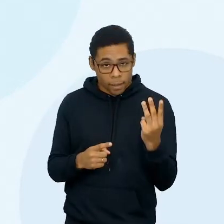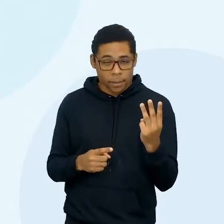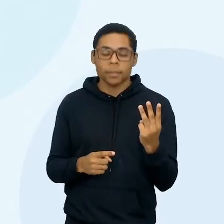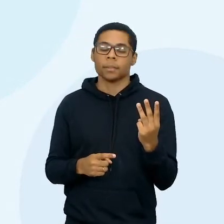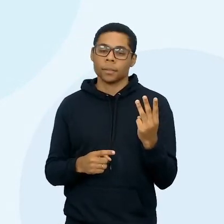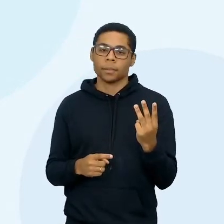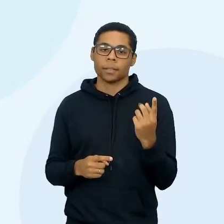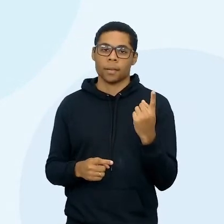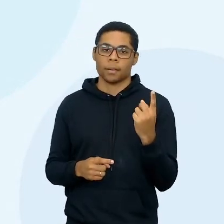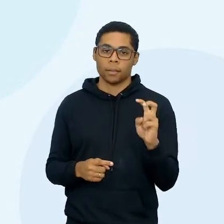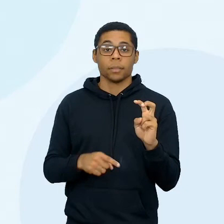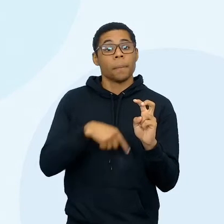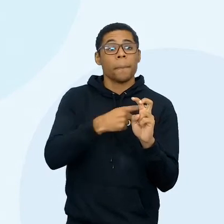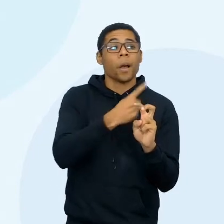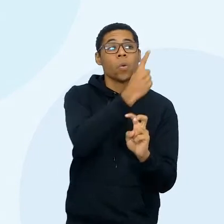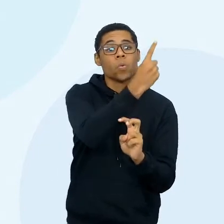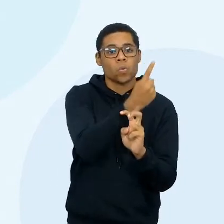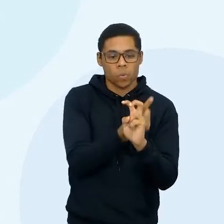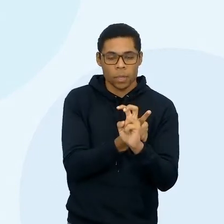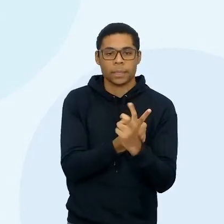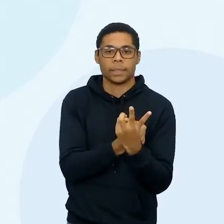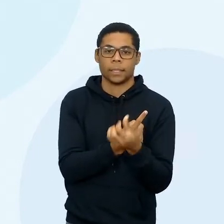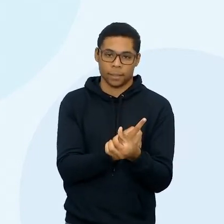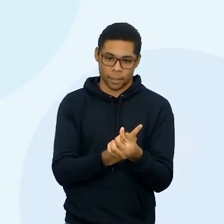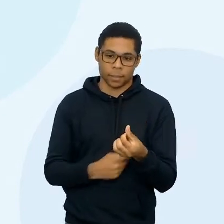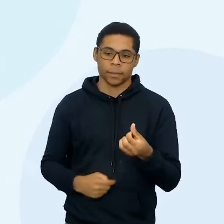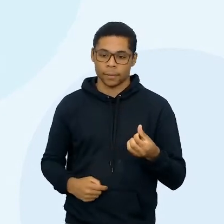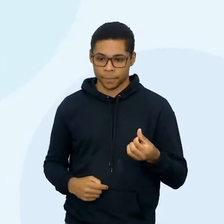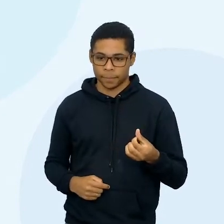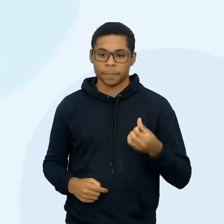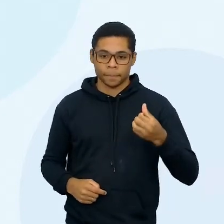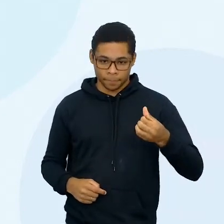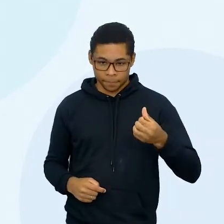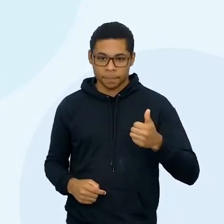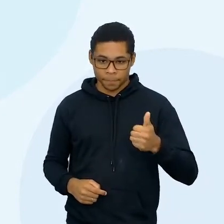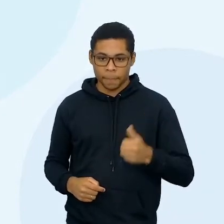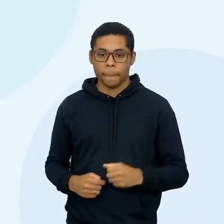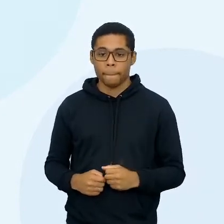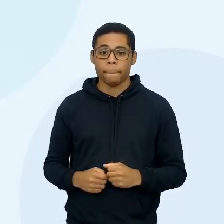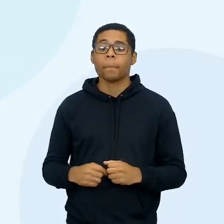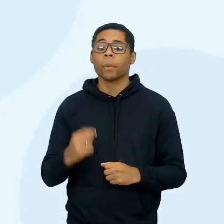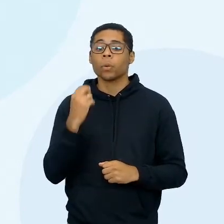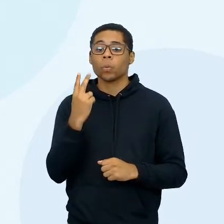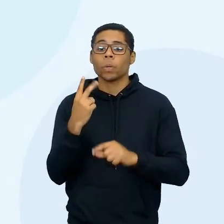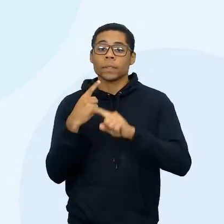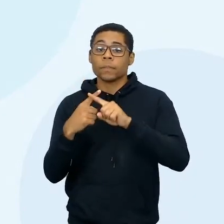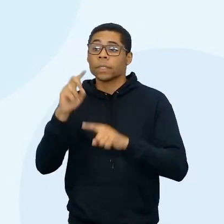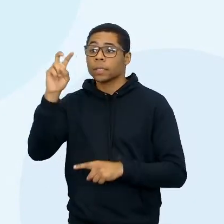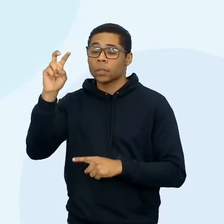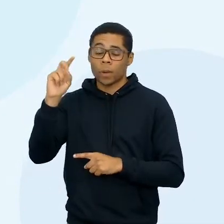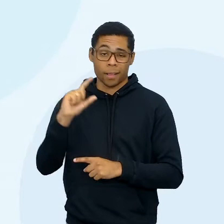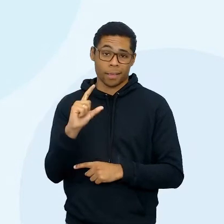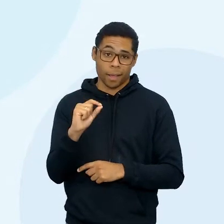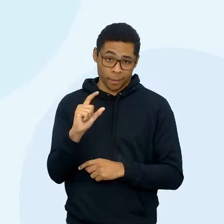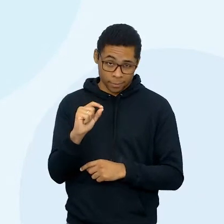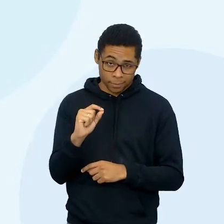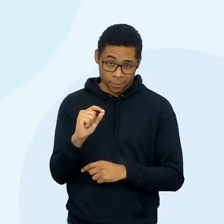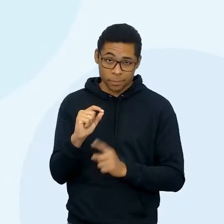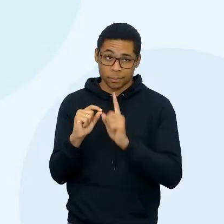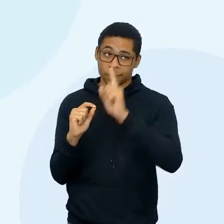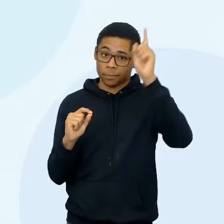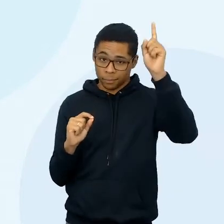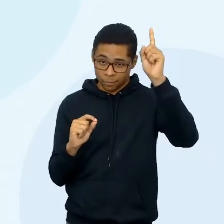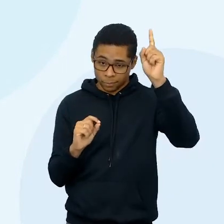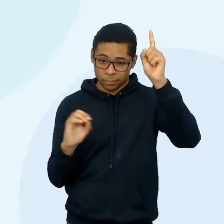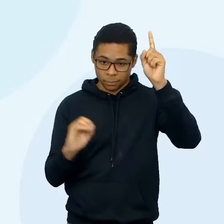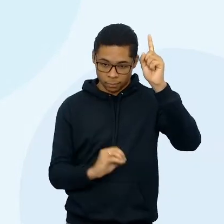1, 16. Legal. Coloco mais aqui, vamos continuar a conta. 2 vezes 5 dá 10,